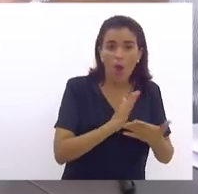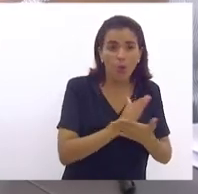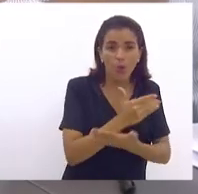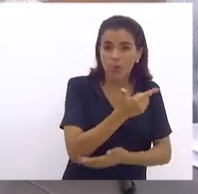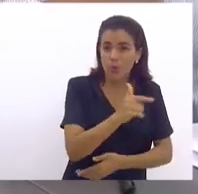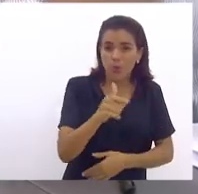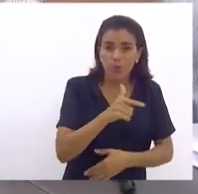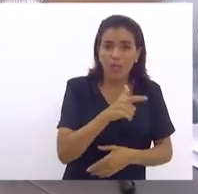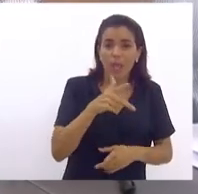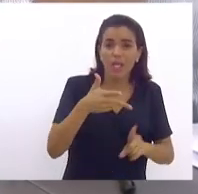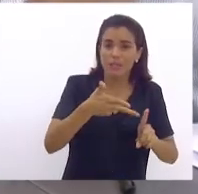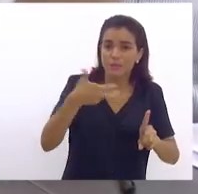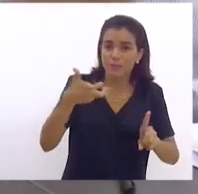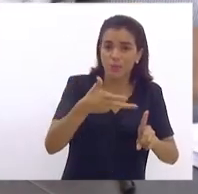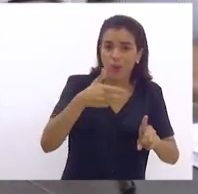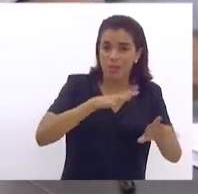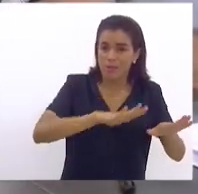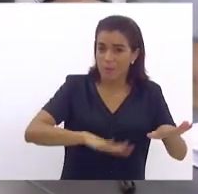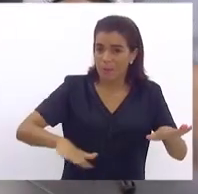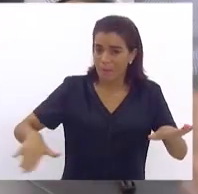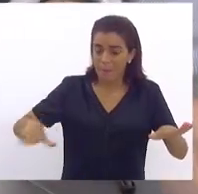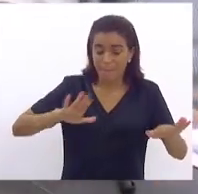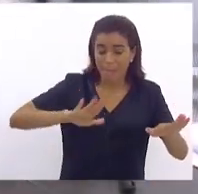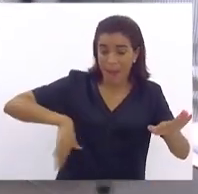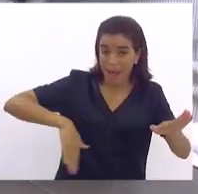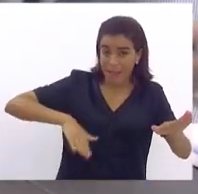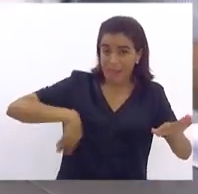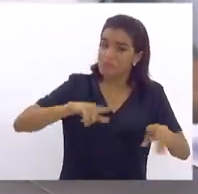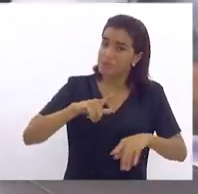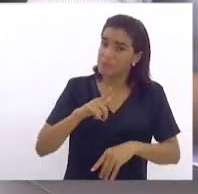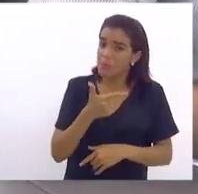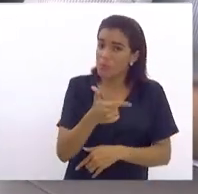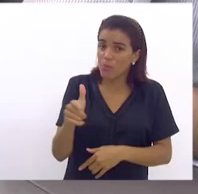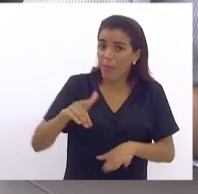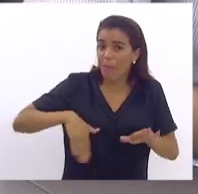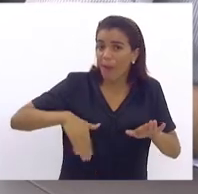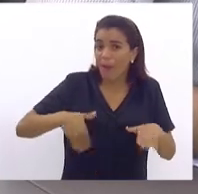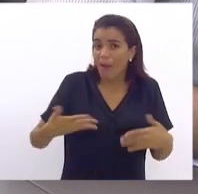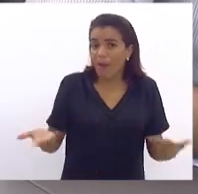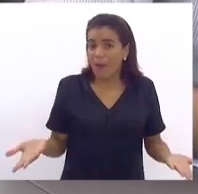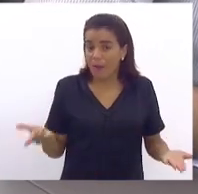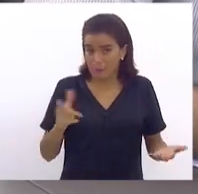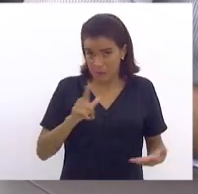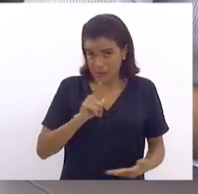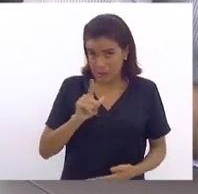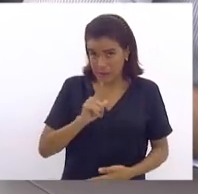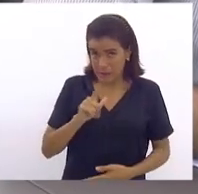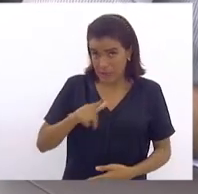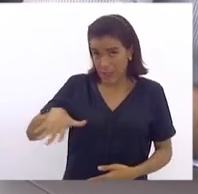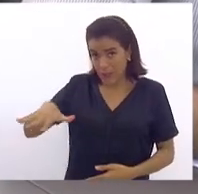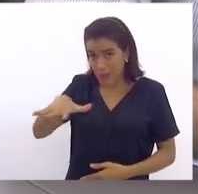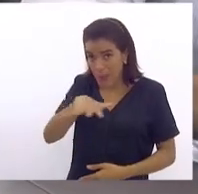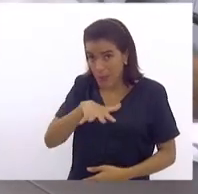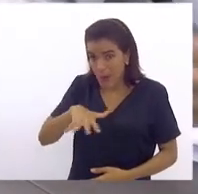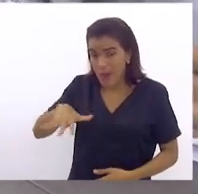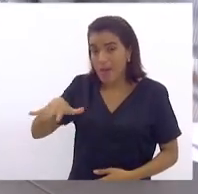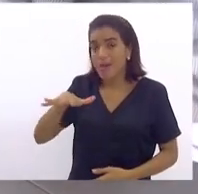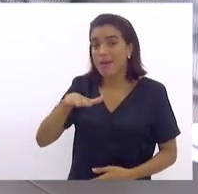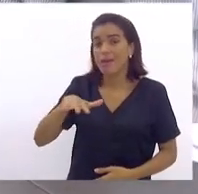marinha porque não tem mar. Então, tem a linha geral, mas há uma margem para os estados, no âmbito das